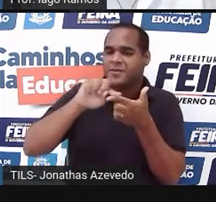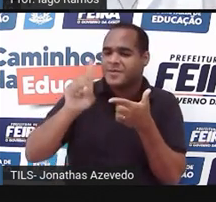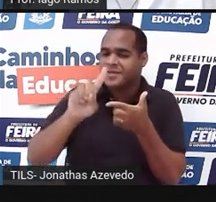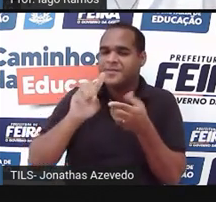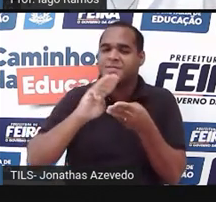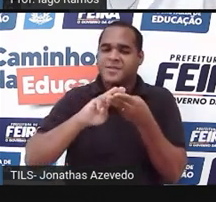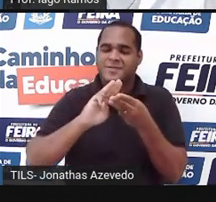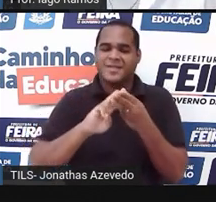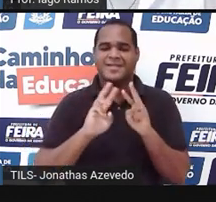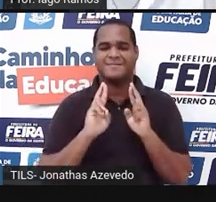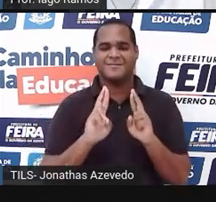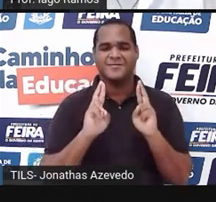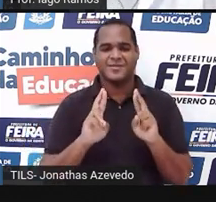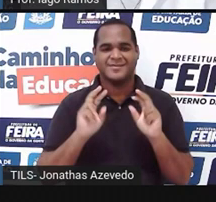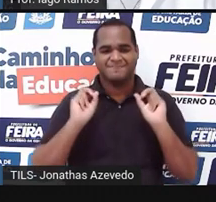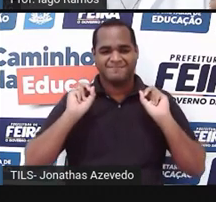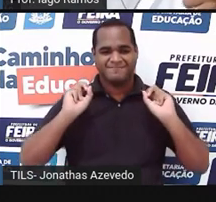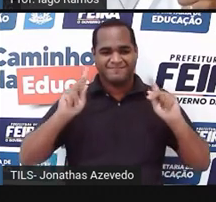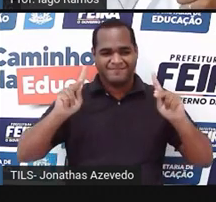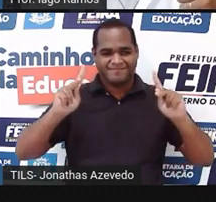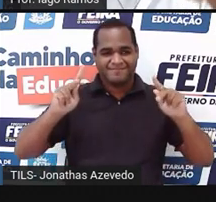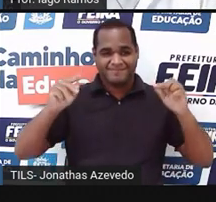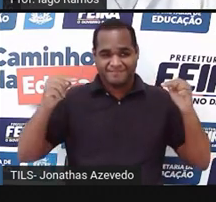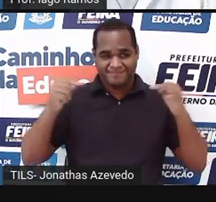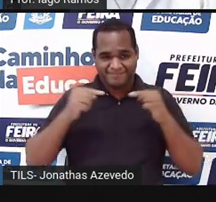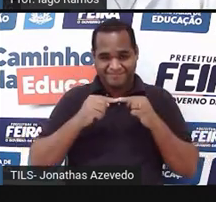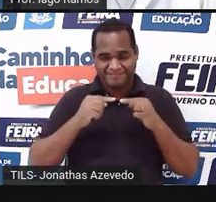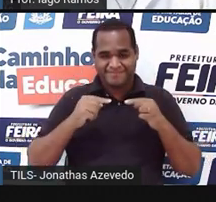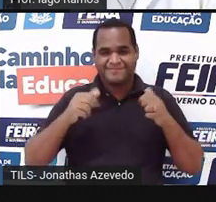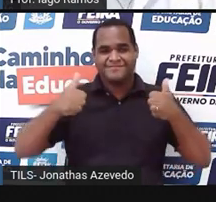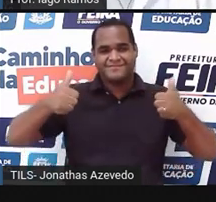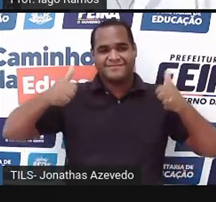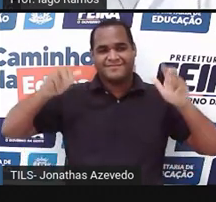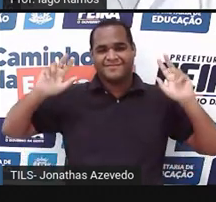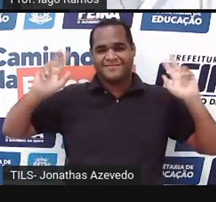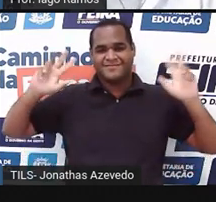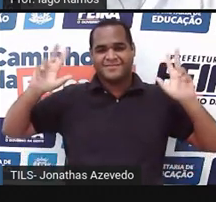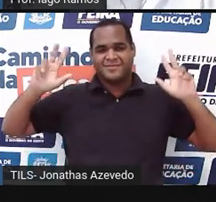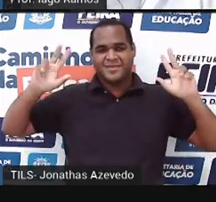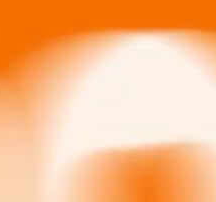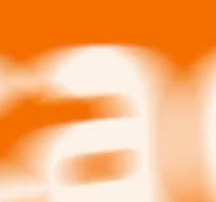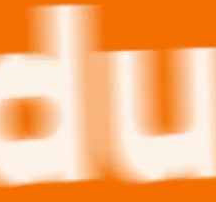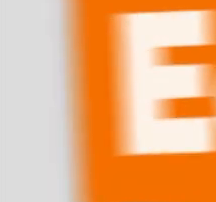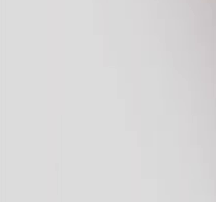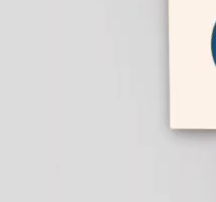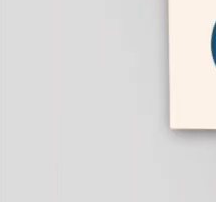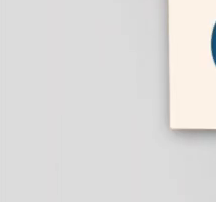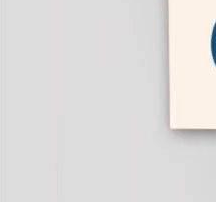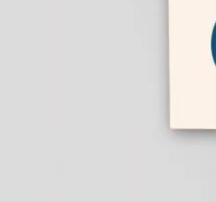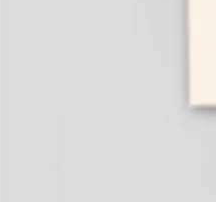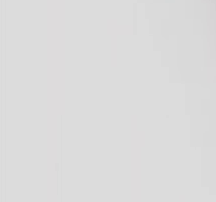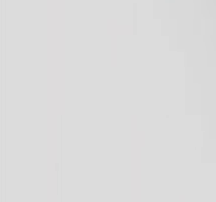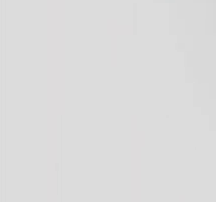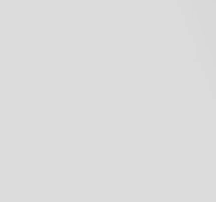matemática é solução então é isso aí até a próxima by an